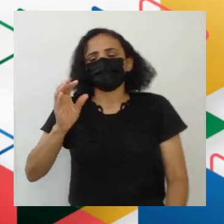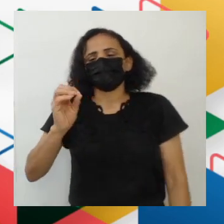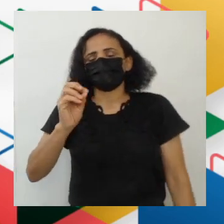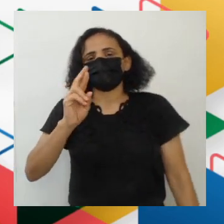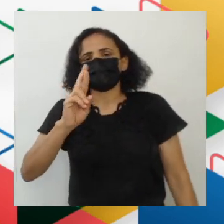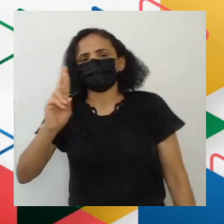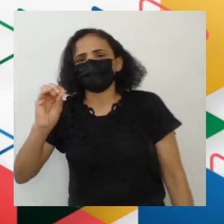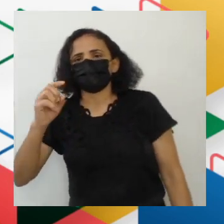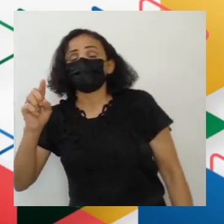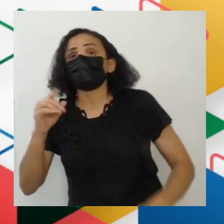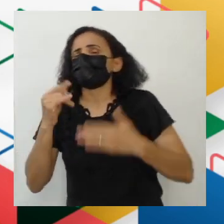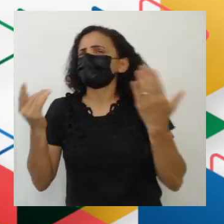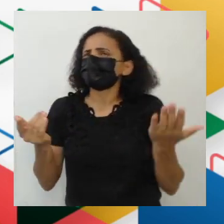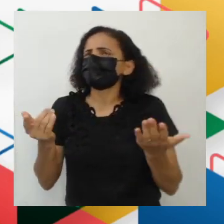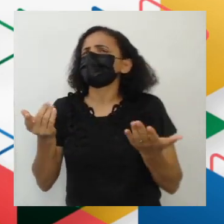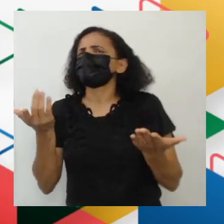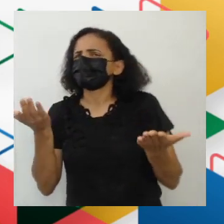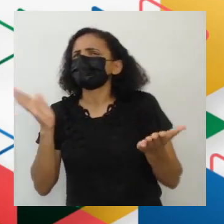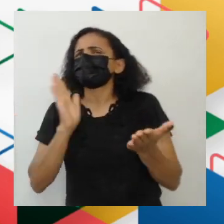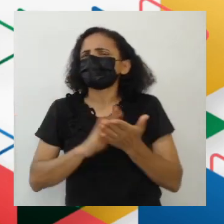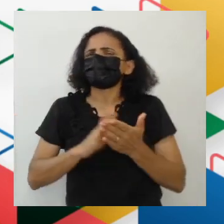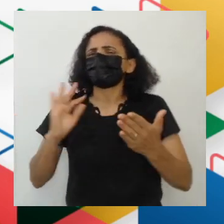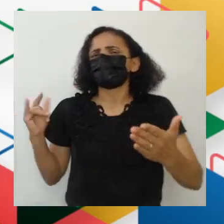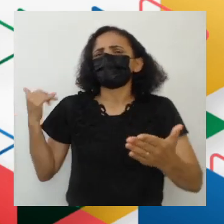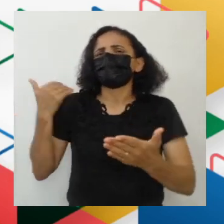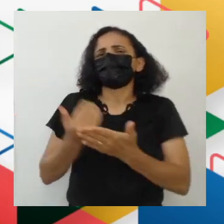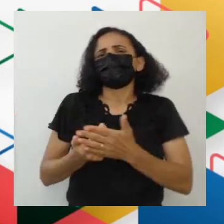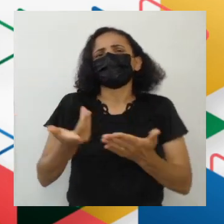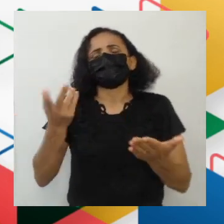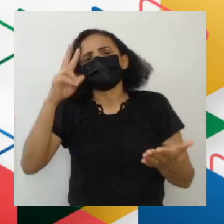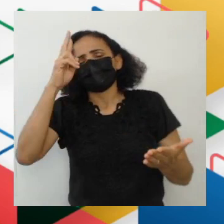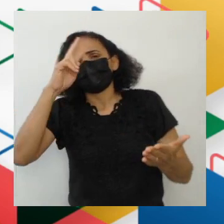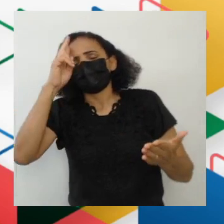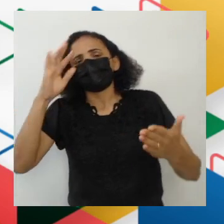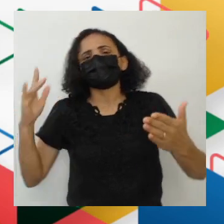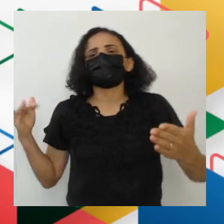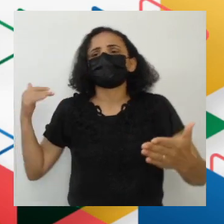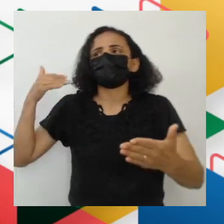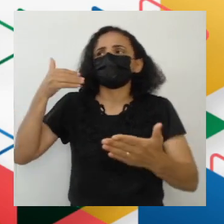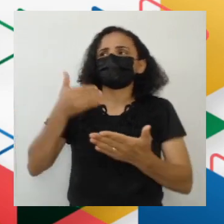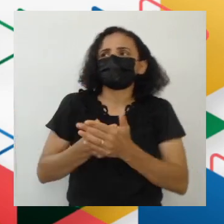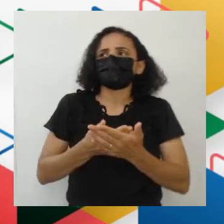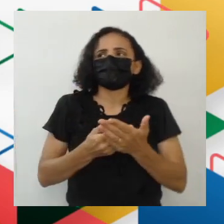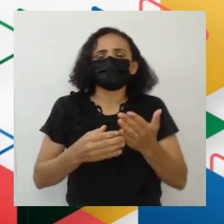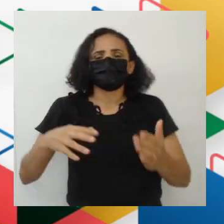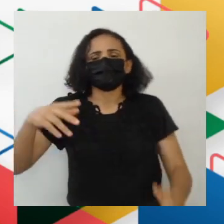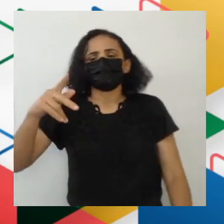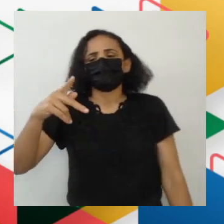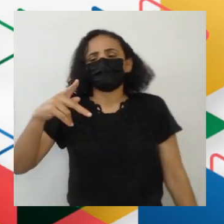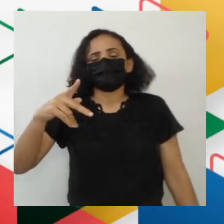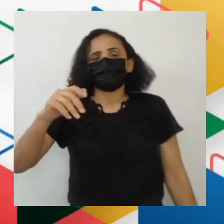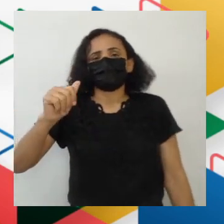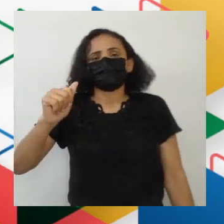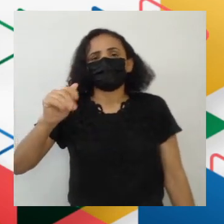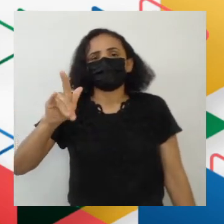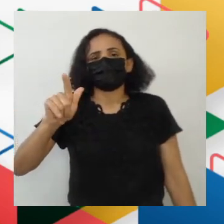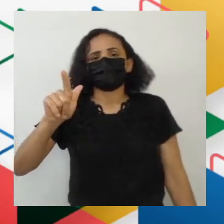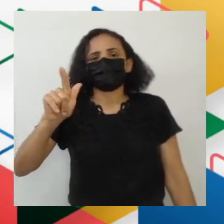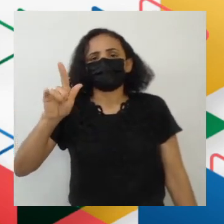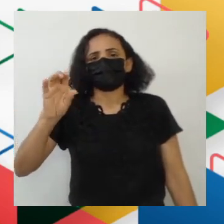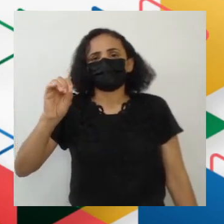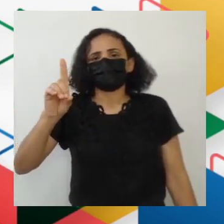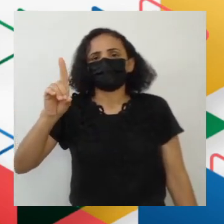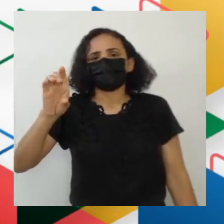vários nomes. Inclusive, segundo a história, já chegou até a ser chamado de pagode. Entendeu?